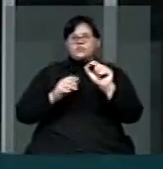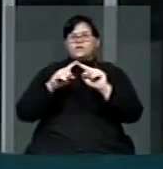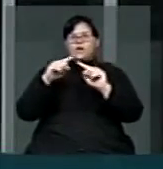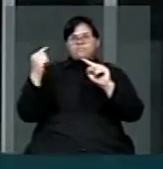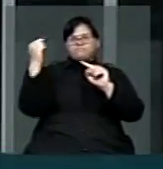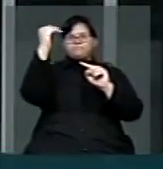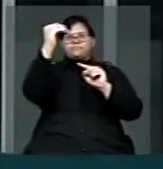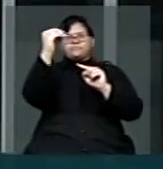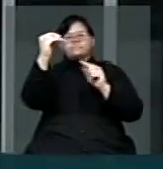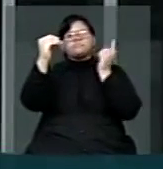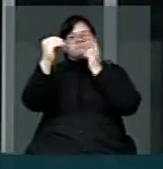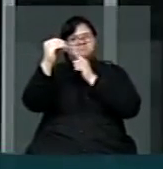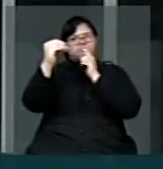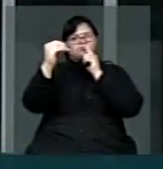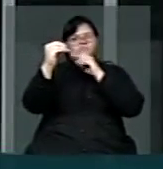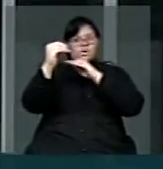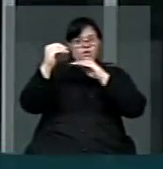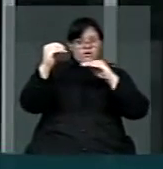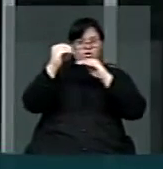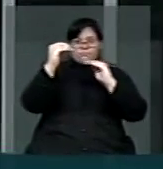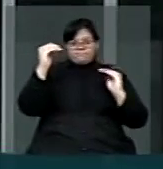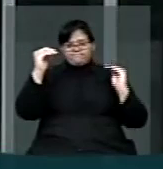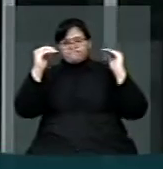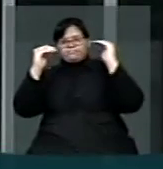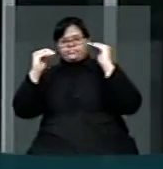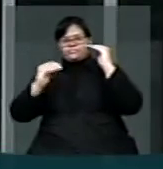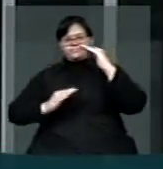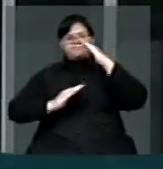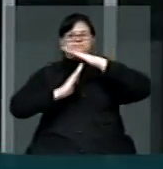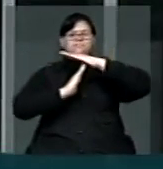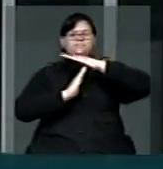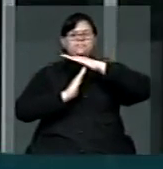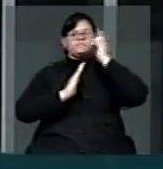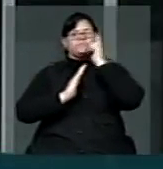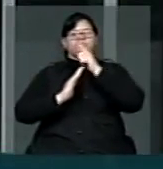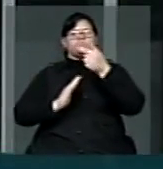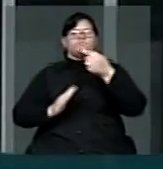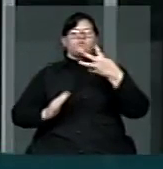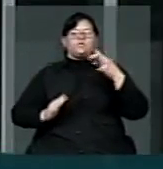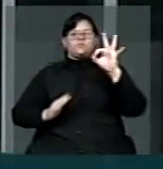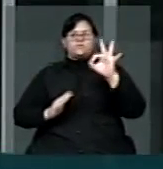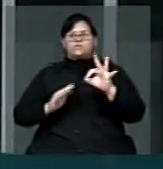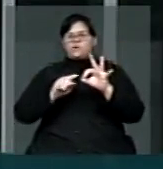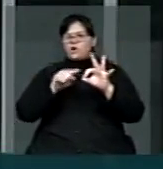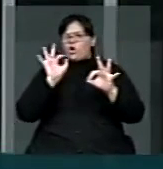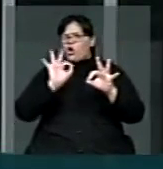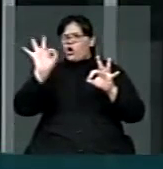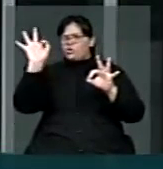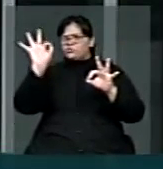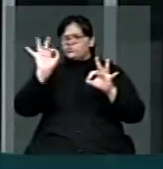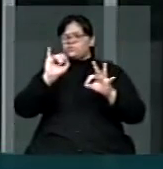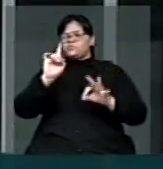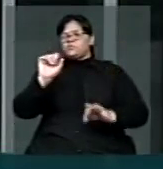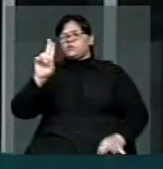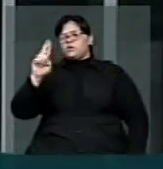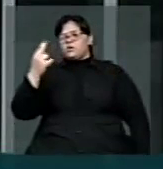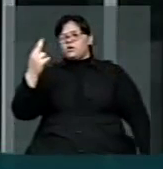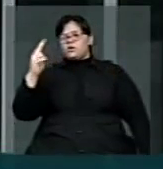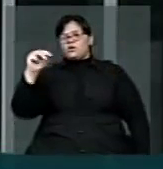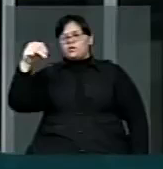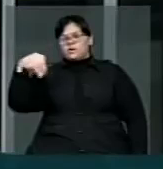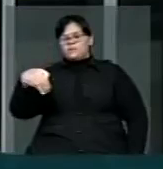e médio chegou a 74%. Pela escala de estudo, é considerado muito baixo o IDHM entre 0